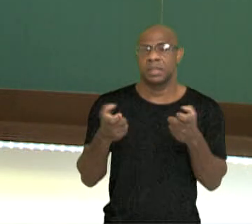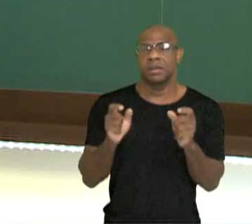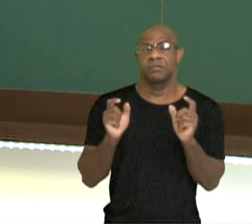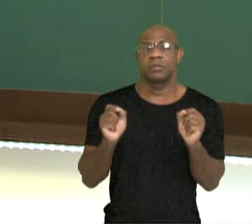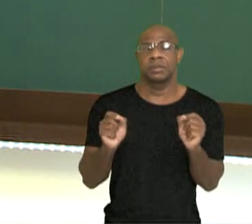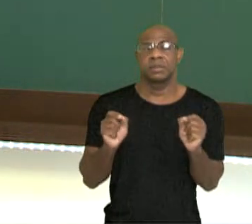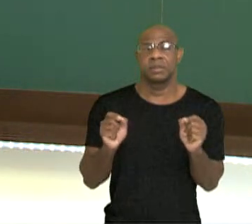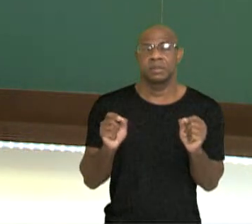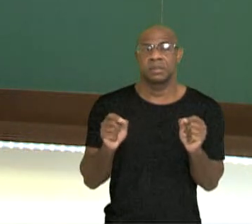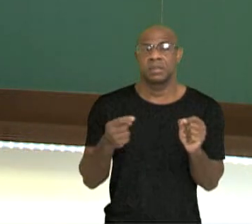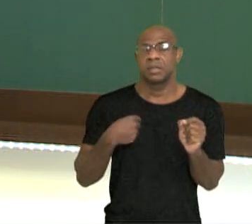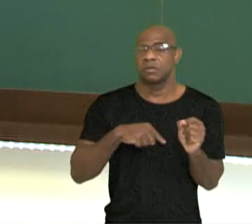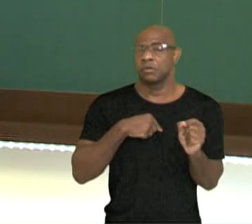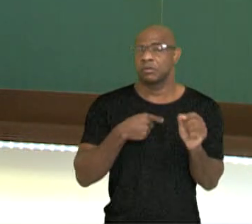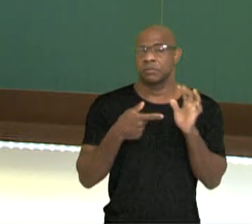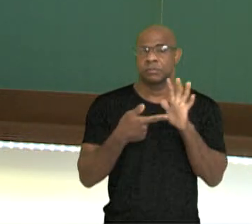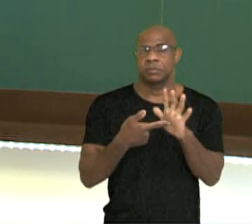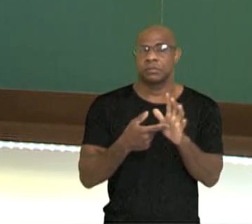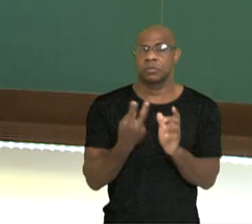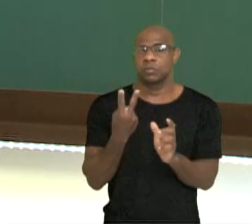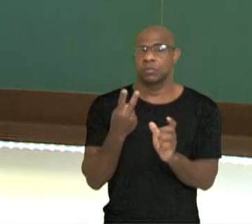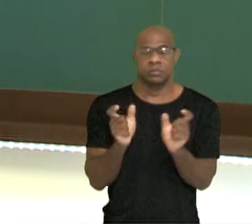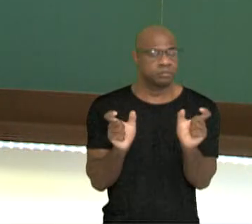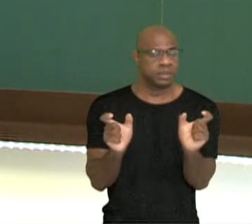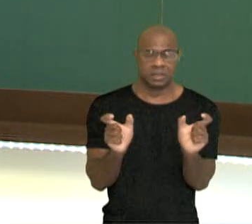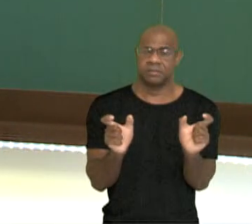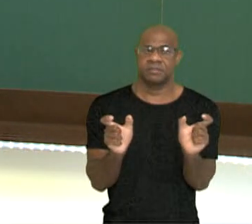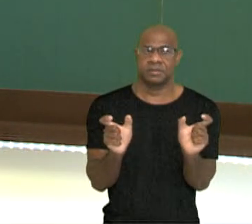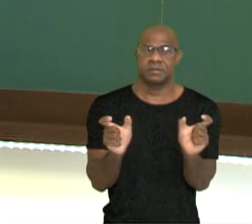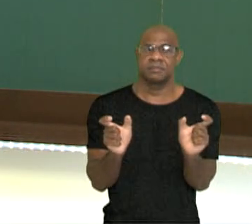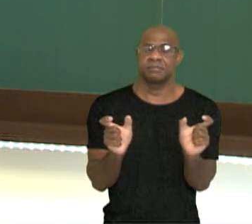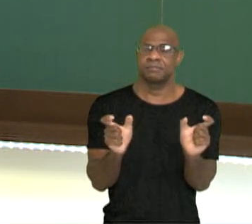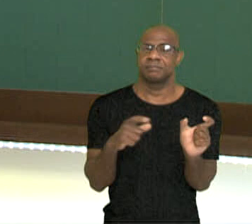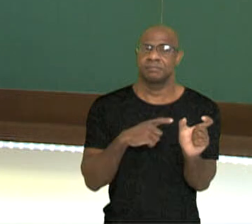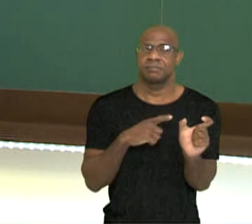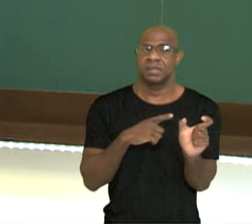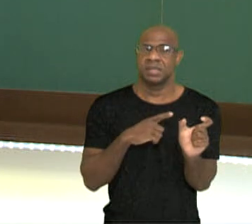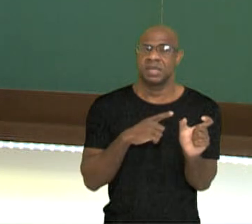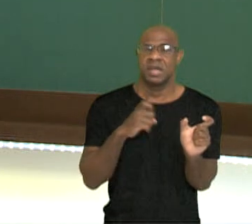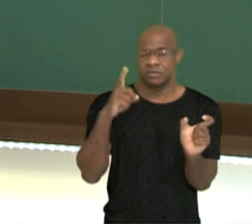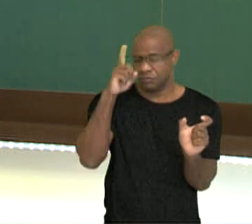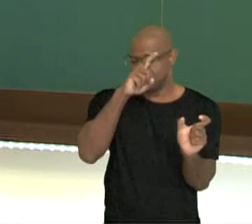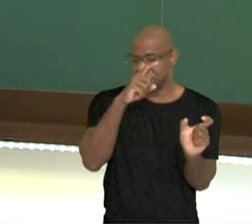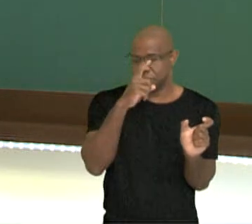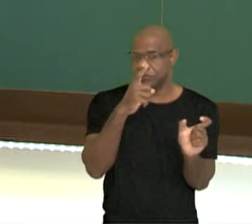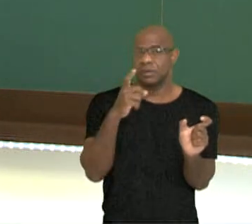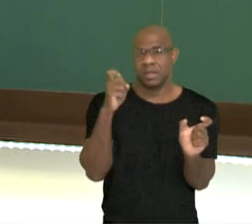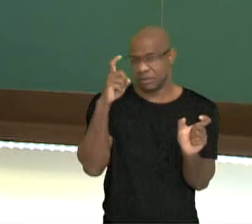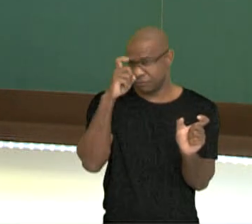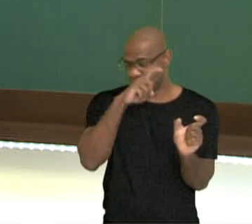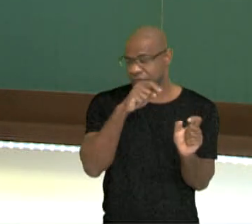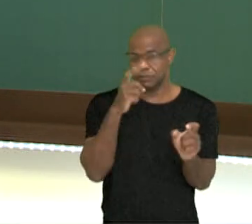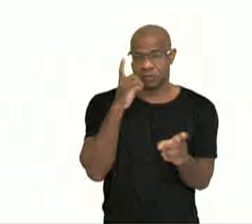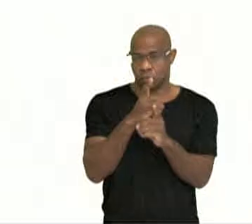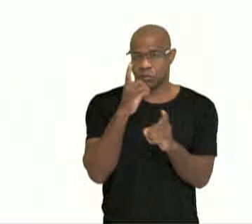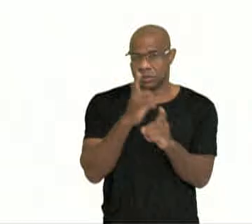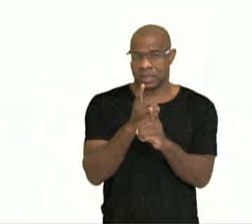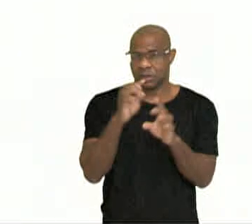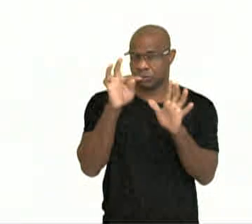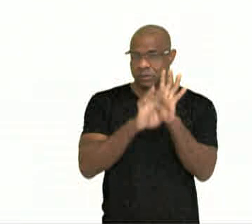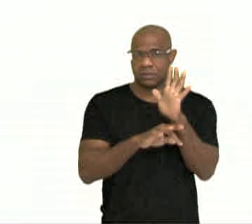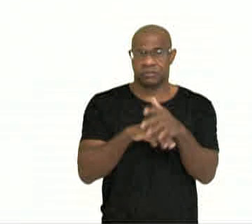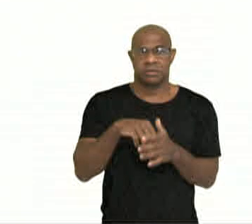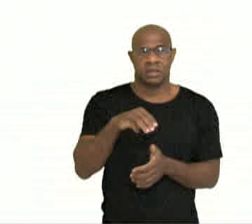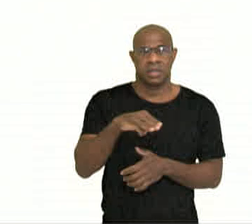que nós estamos diante de duas expressões raramente empregadas hoje em dia, né? Elas estão caindo em desuso.